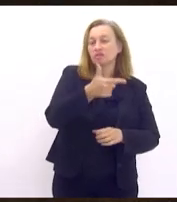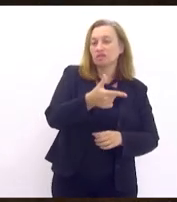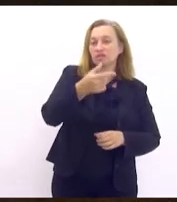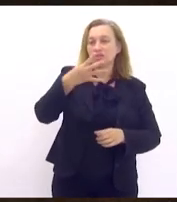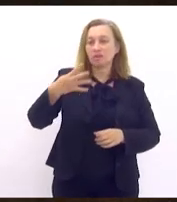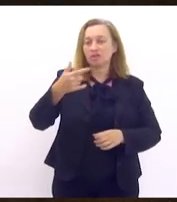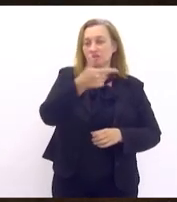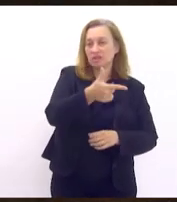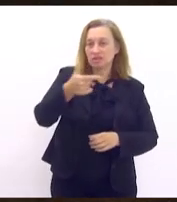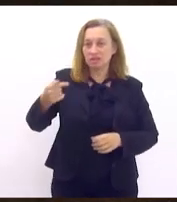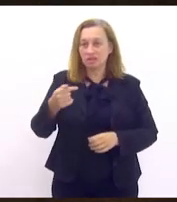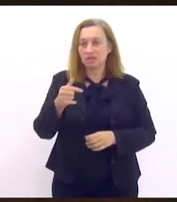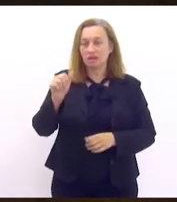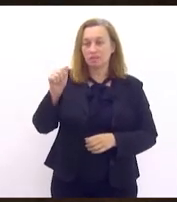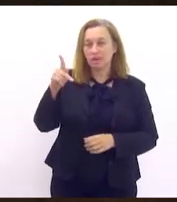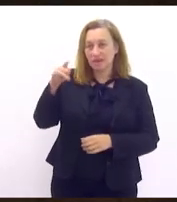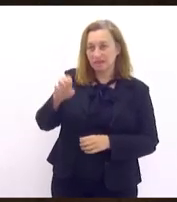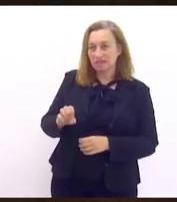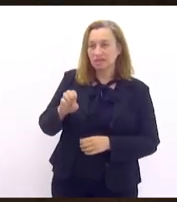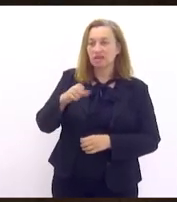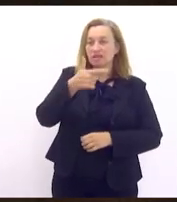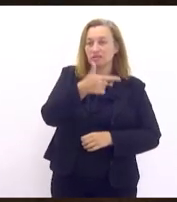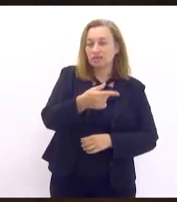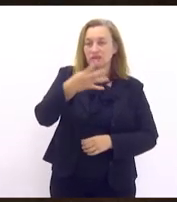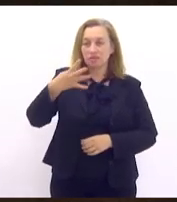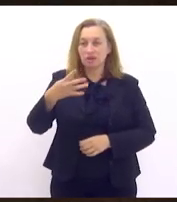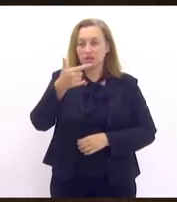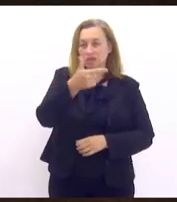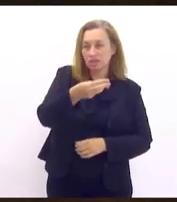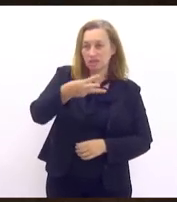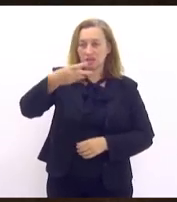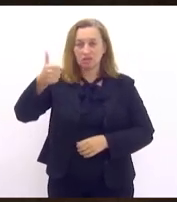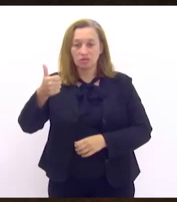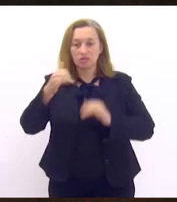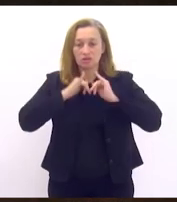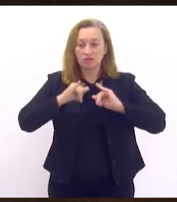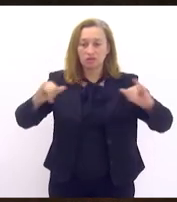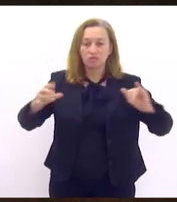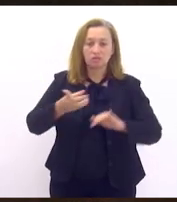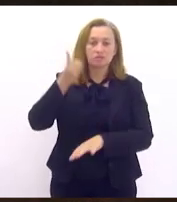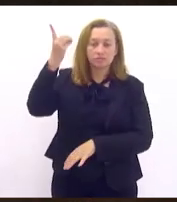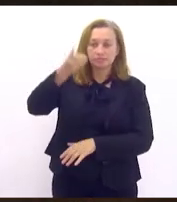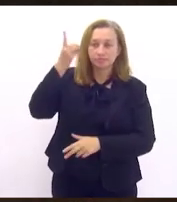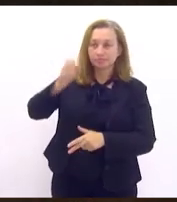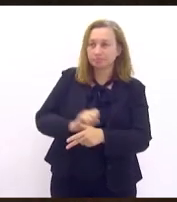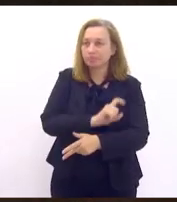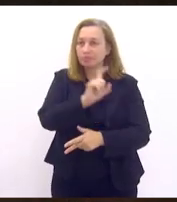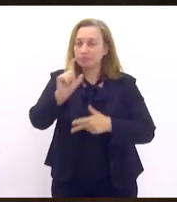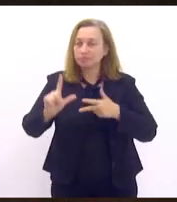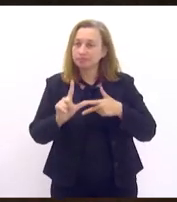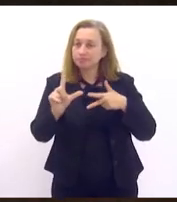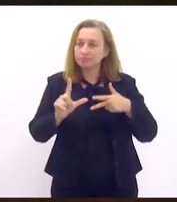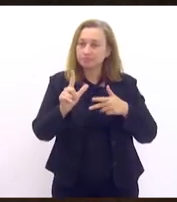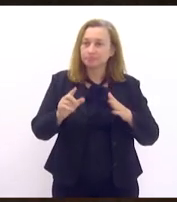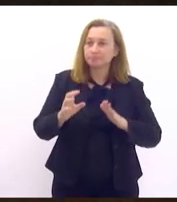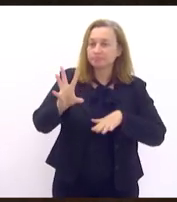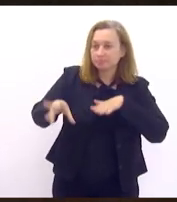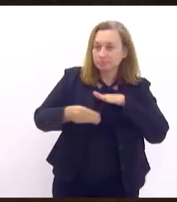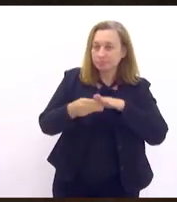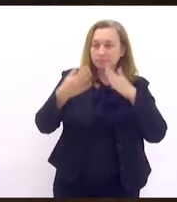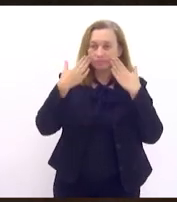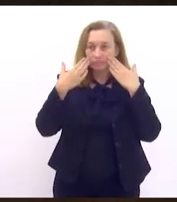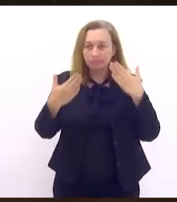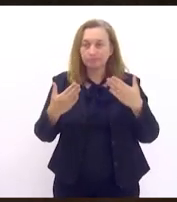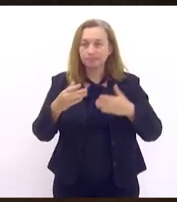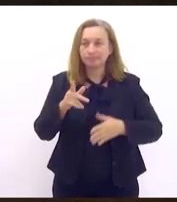PEDES 24-31. Informo aos senhores deputados, membros deste Poder Legislativo, que as emendas serem